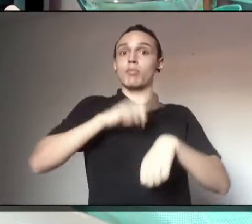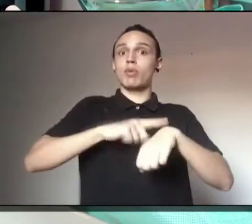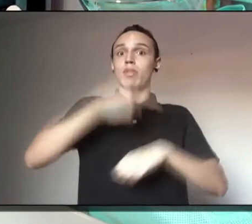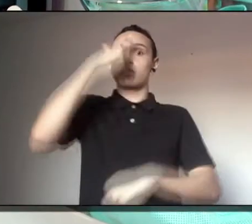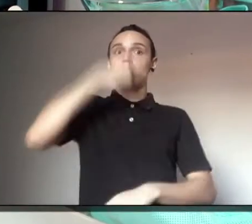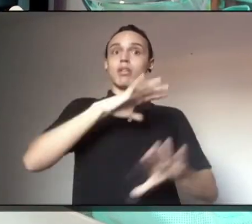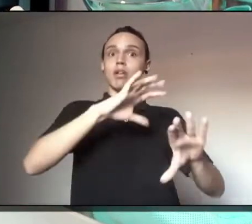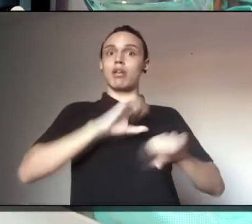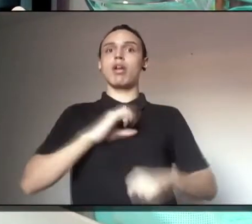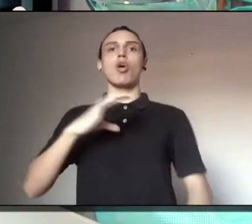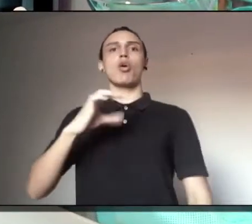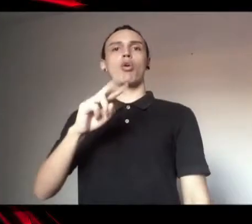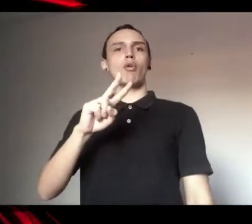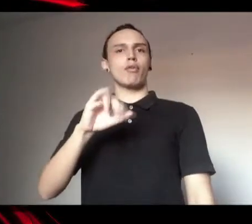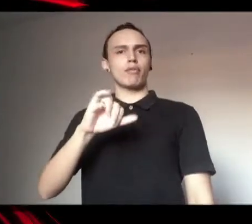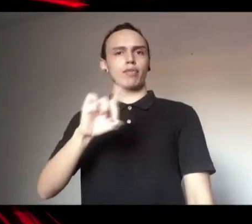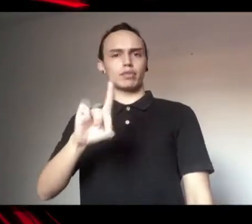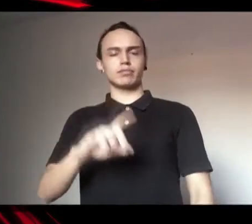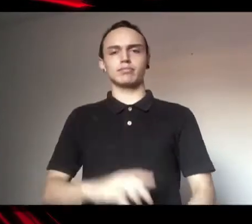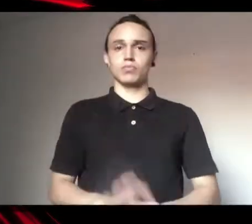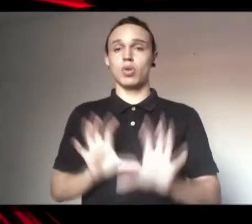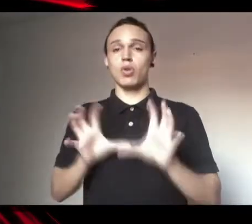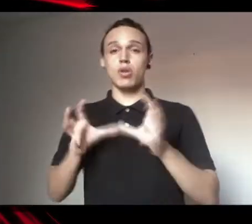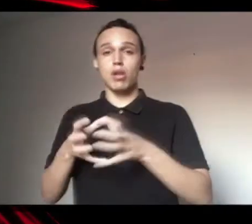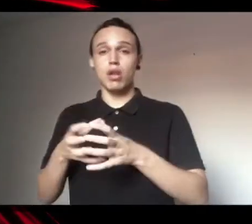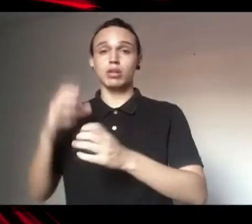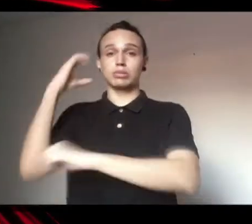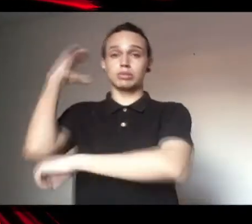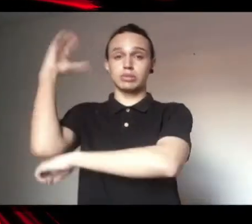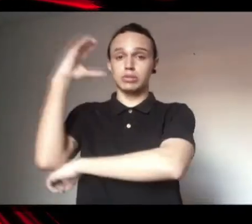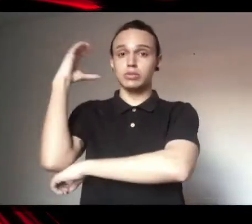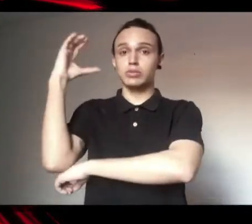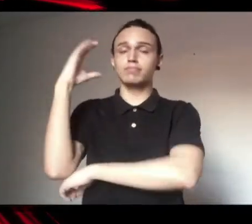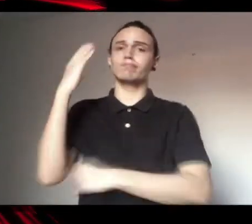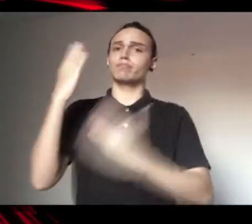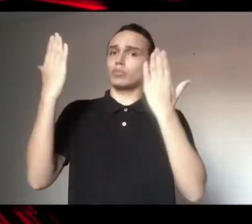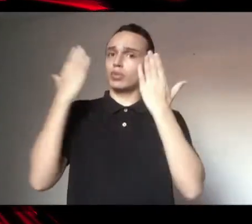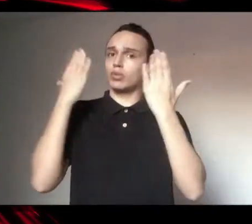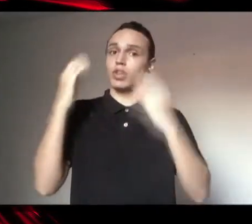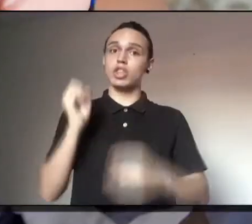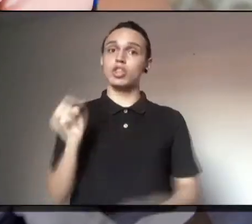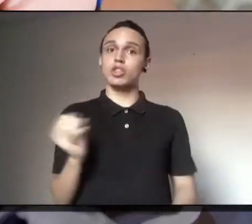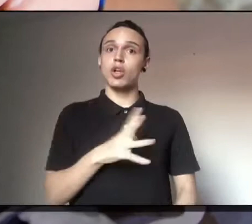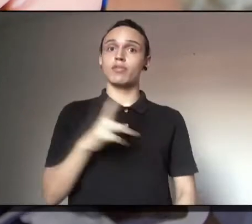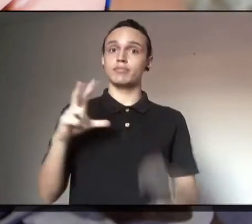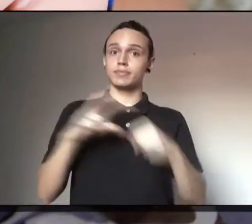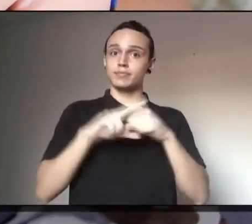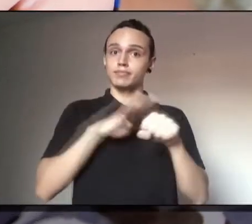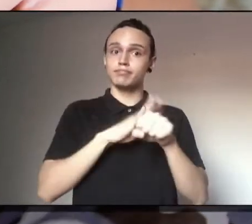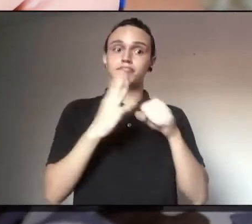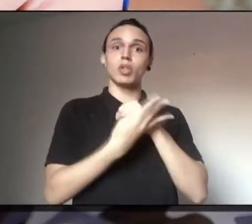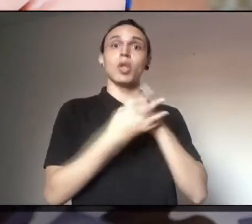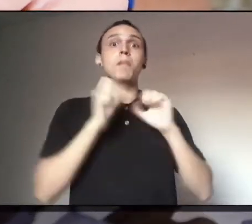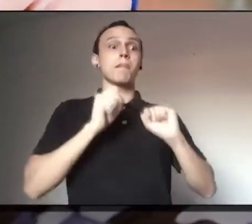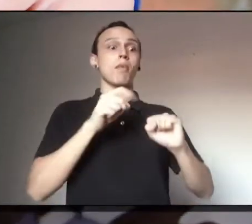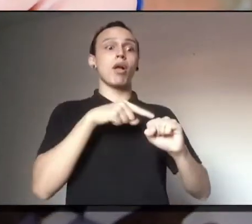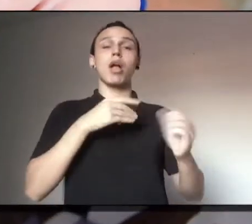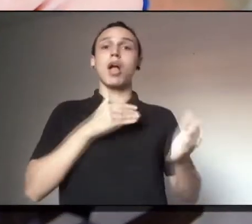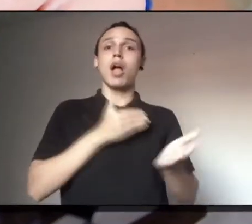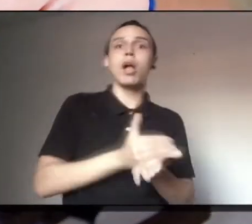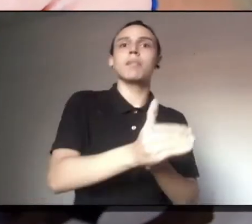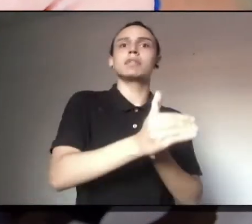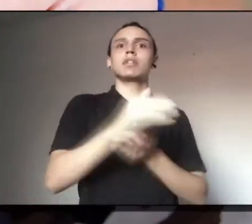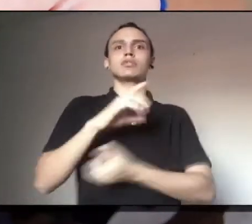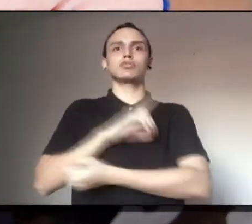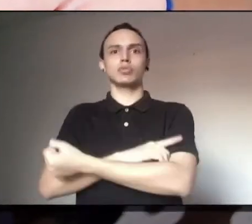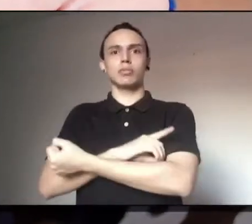Cientistas suspeitam que o novo coronavírus pode desencadear diabetes e agravar quadros clínicos pré-existentes da